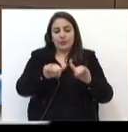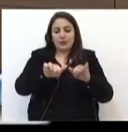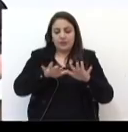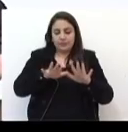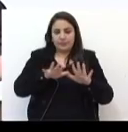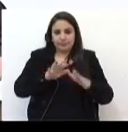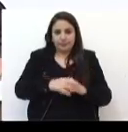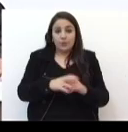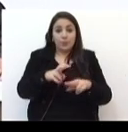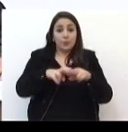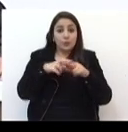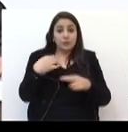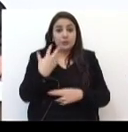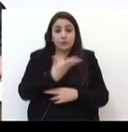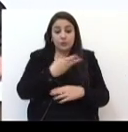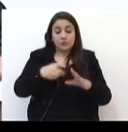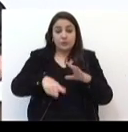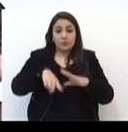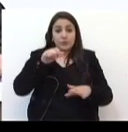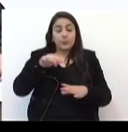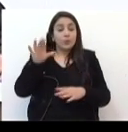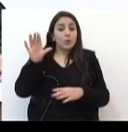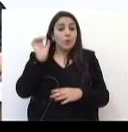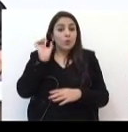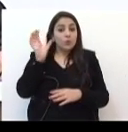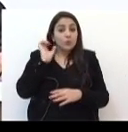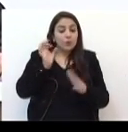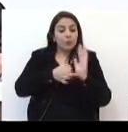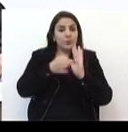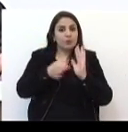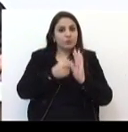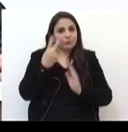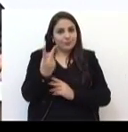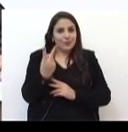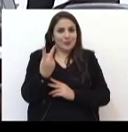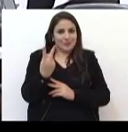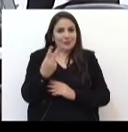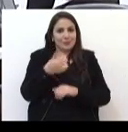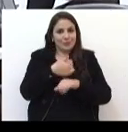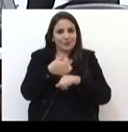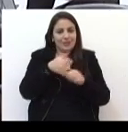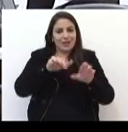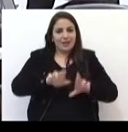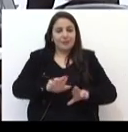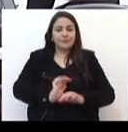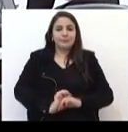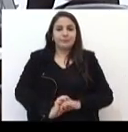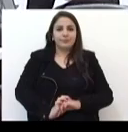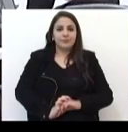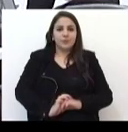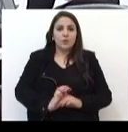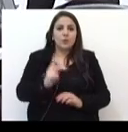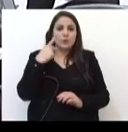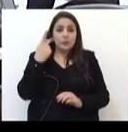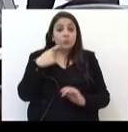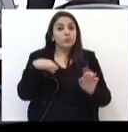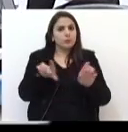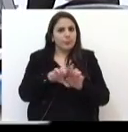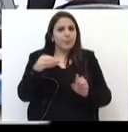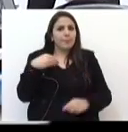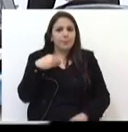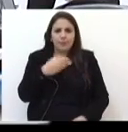plenárias. Por isso, nós decidimos ouvir a opinião de dois especialistas. Os legisladores, que também são